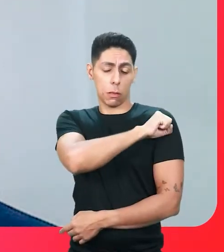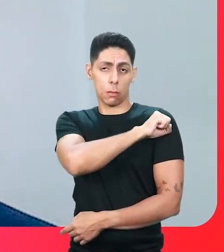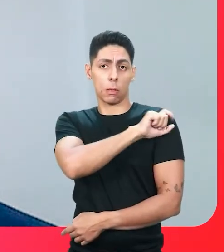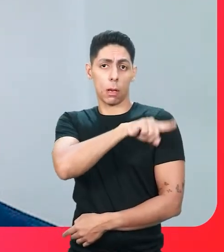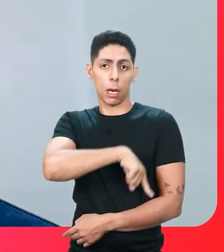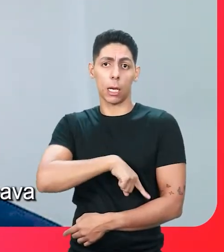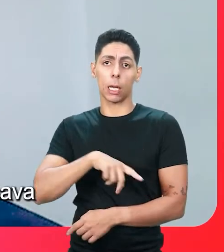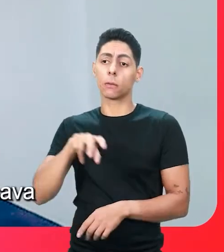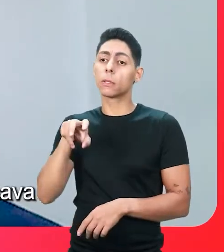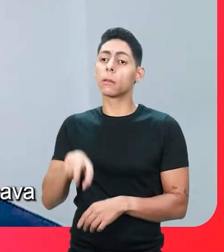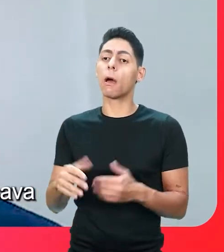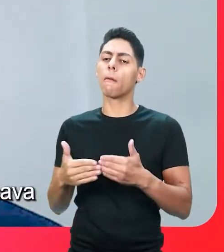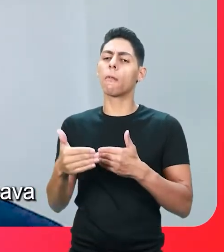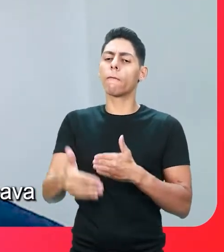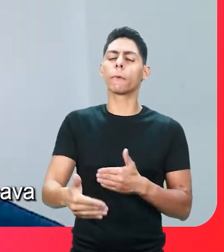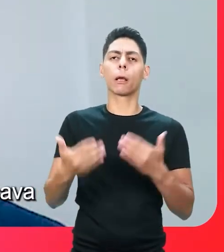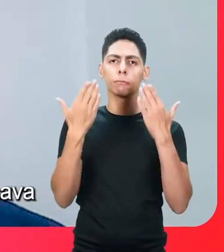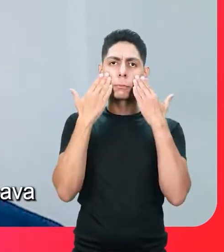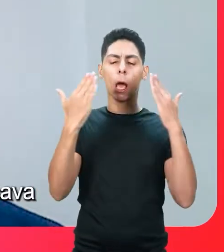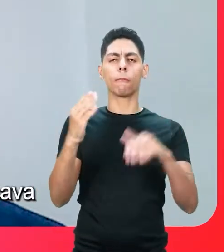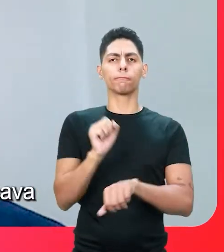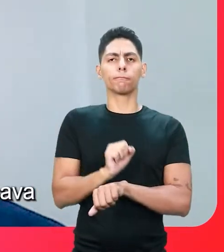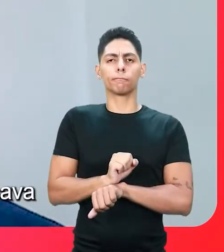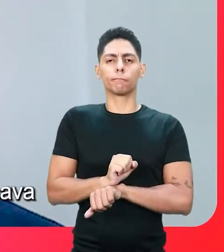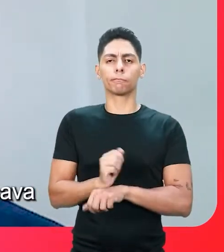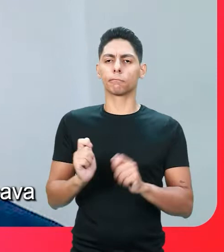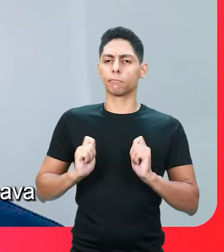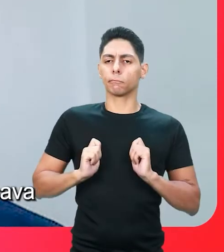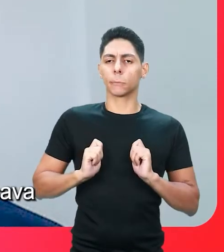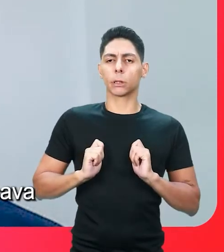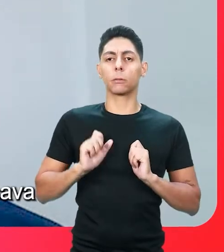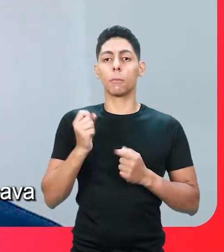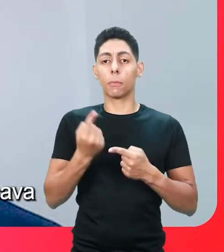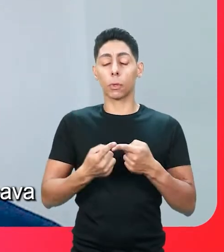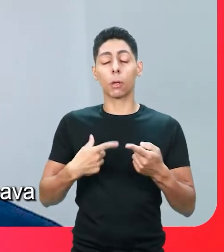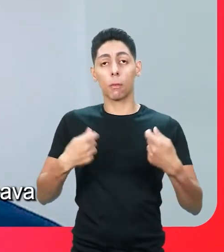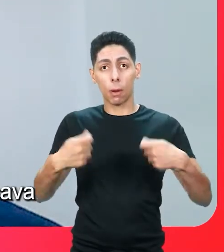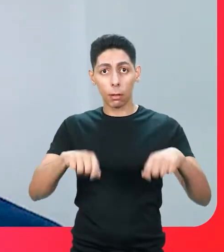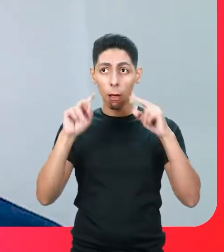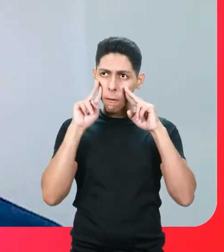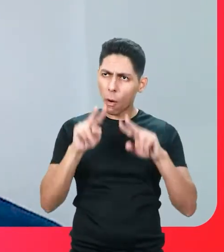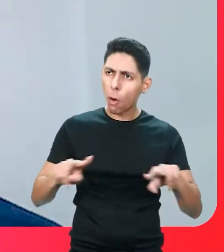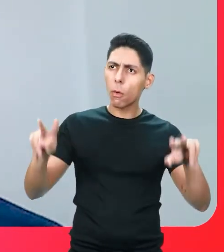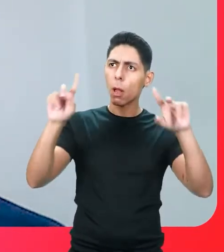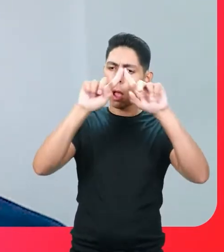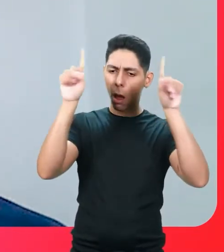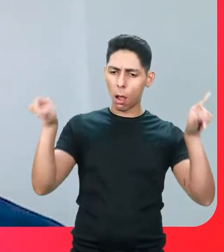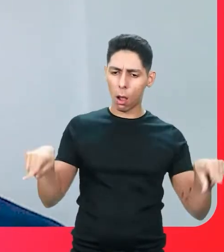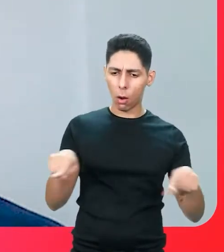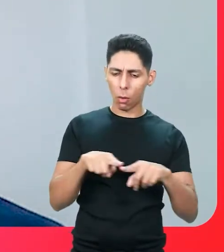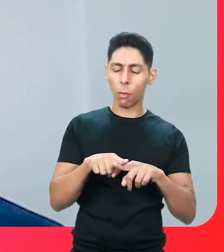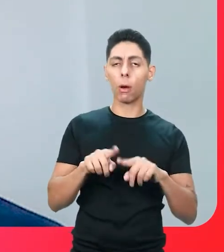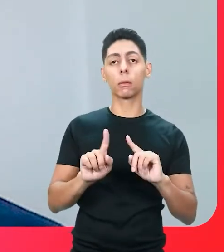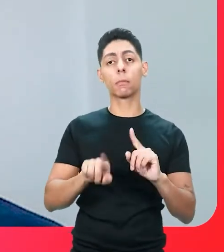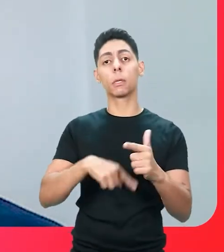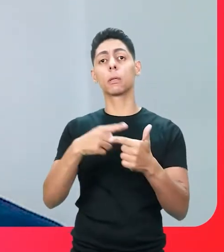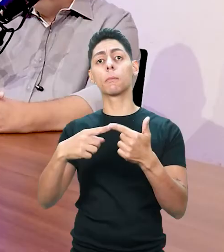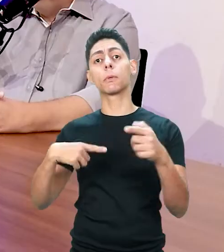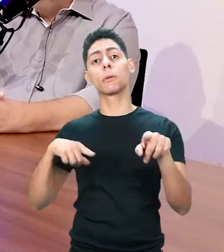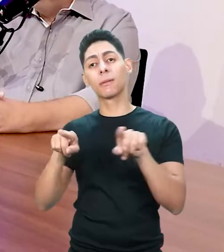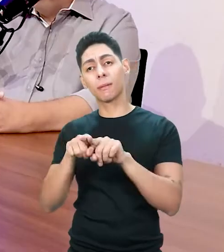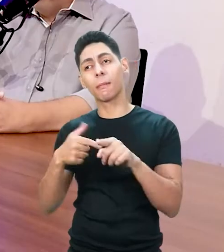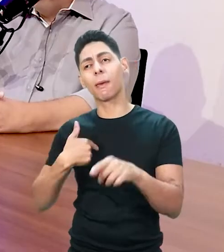lá na primeira fileira, ficava quietinho e tal. Primeiro porque eu precisava enxergar minimamente o quadro, né, a lousa. Uhum. Mas depois pela timidez